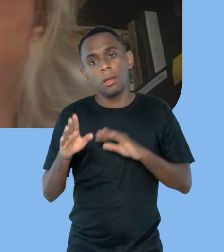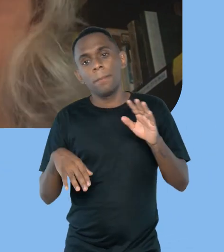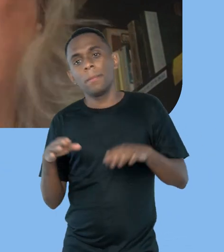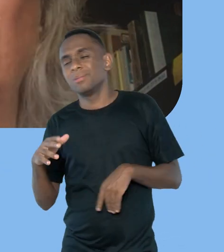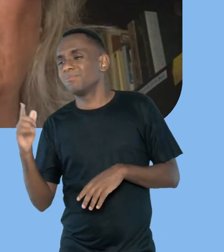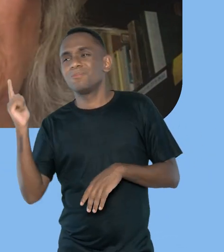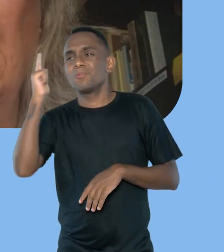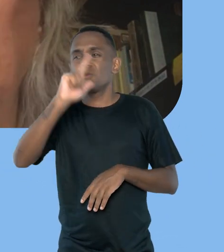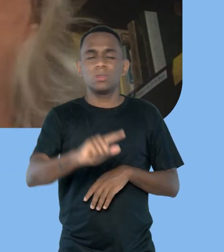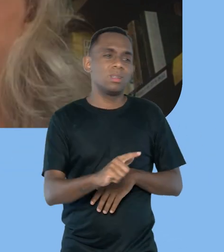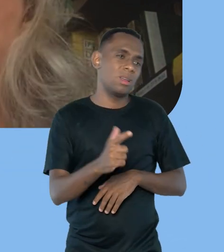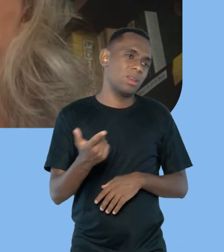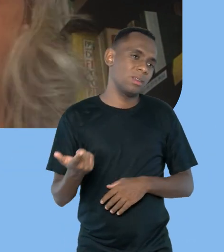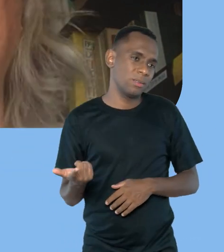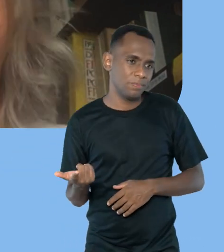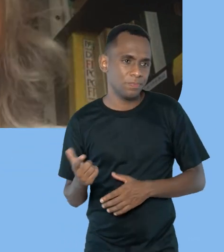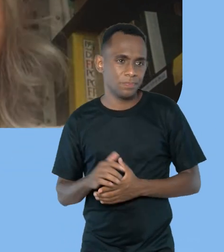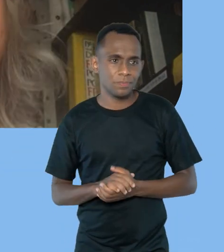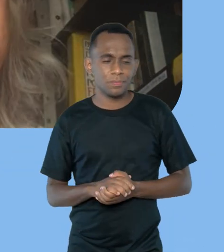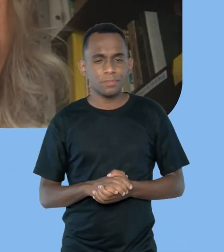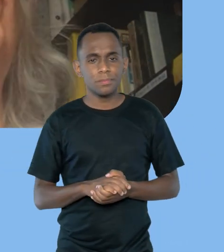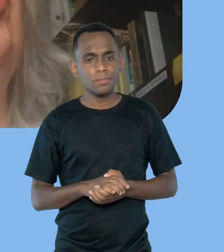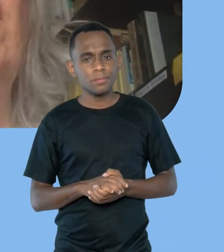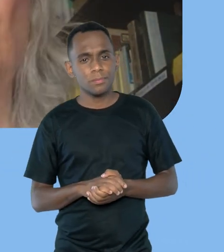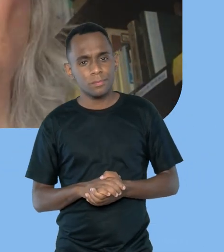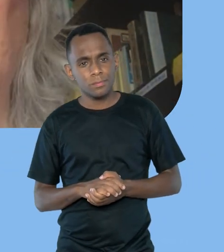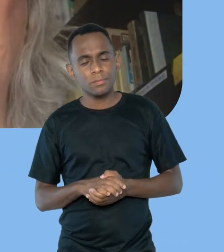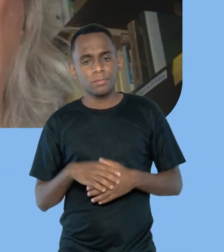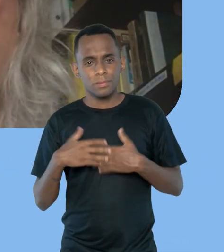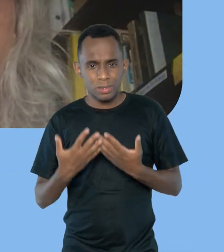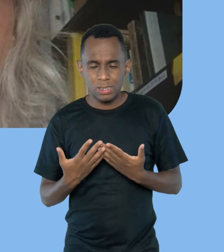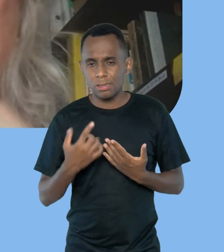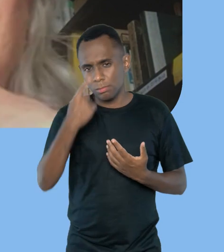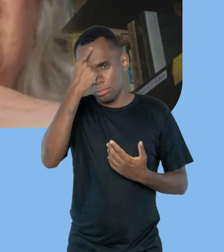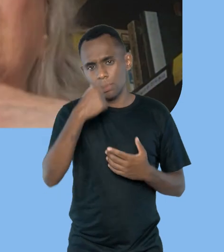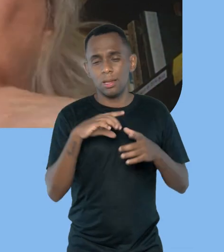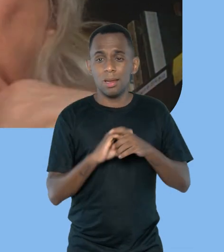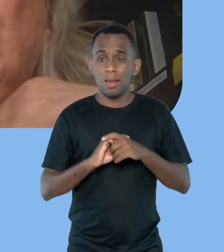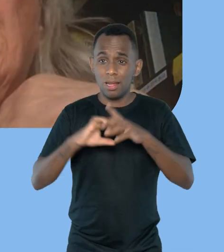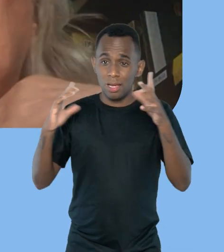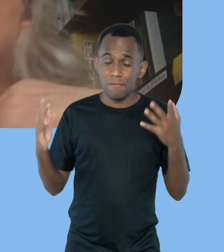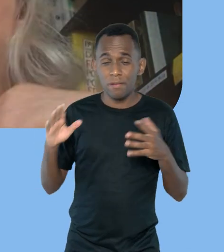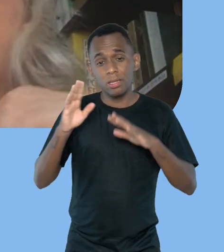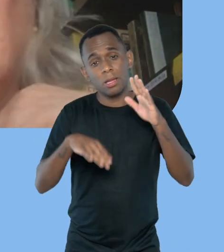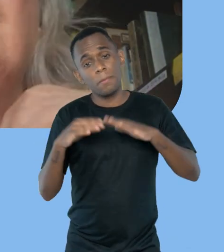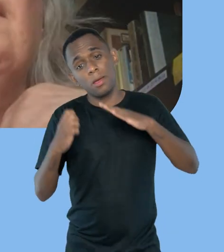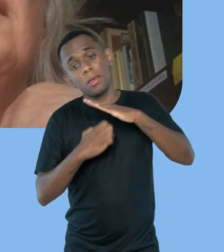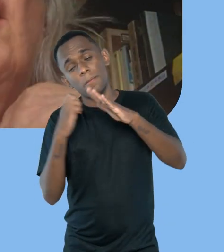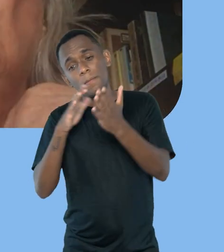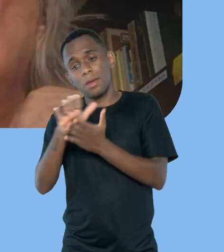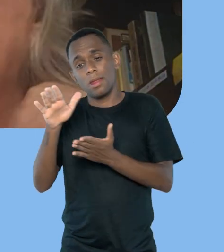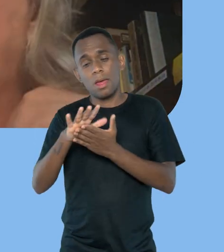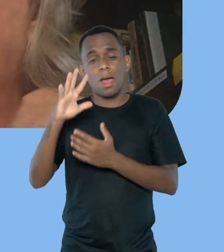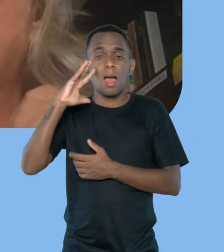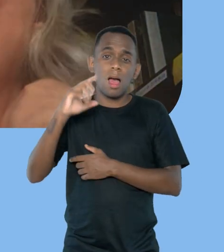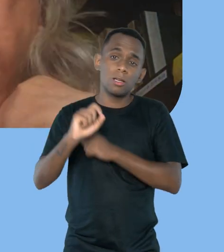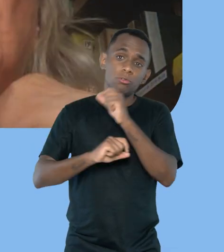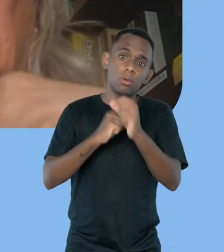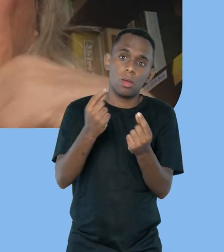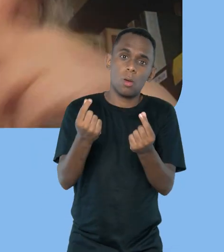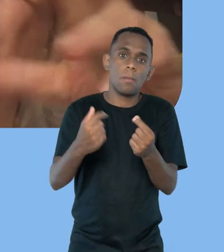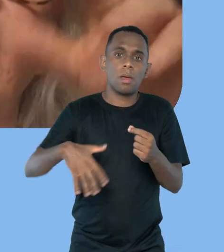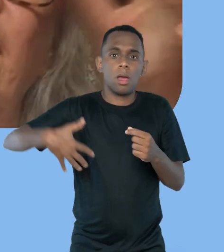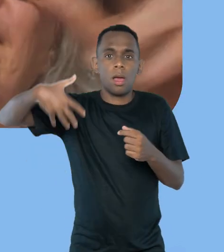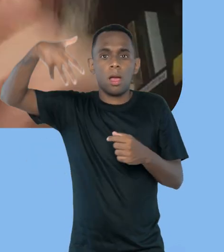não consegue a sessão de direito autoral, ou às vezes a editora acha a sessão, o preço